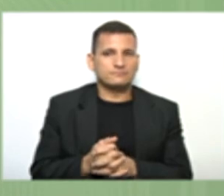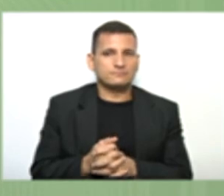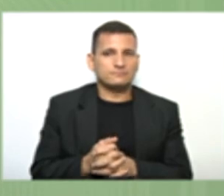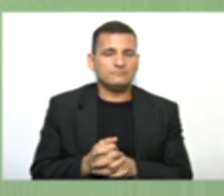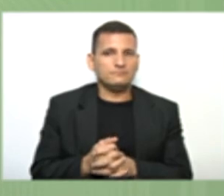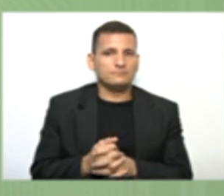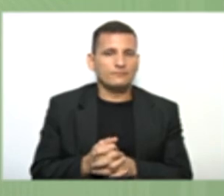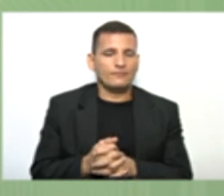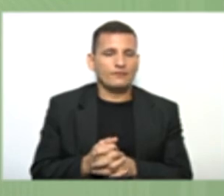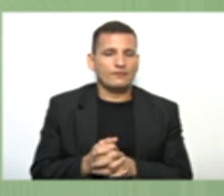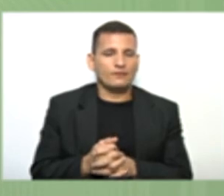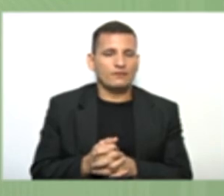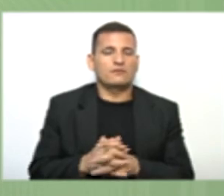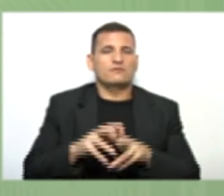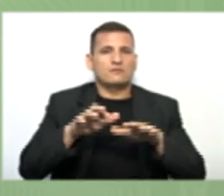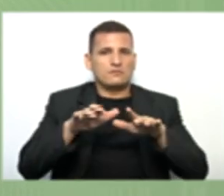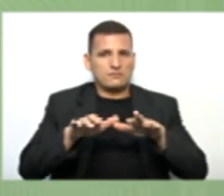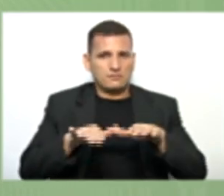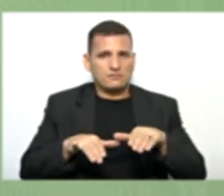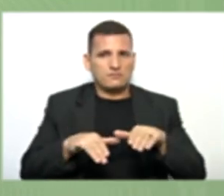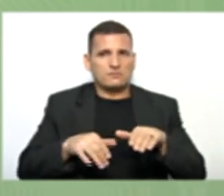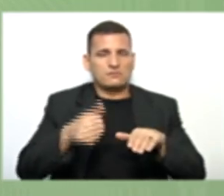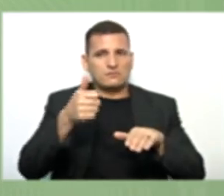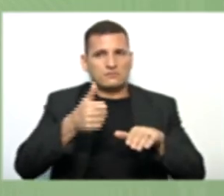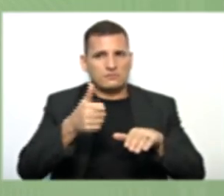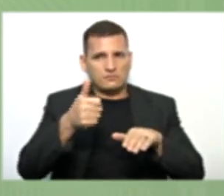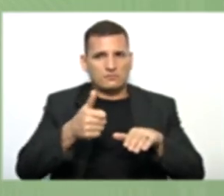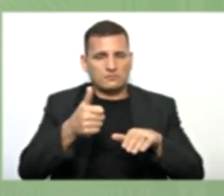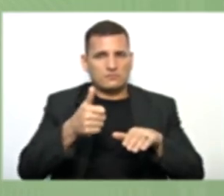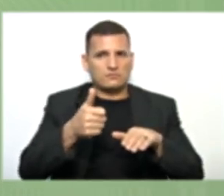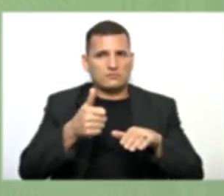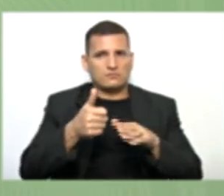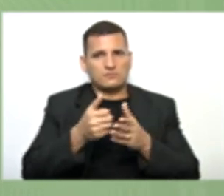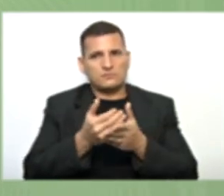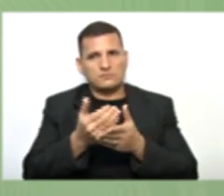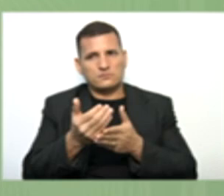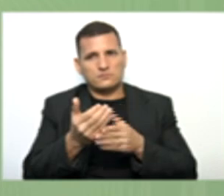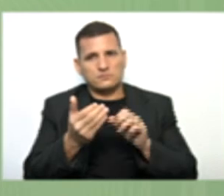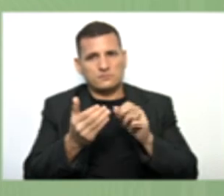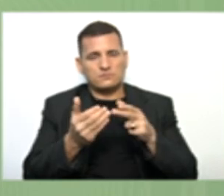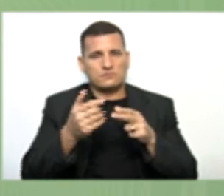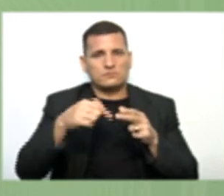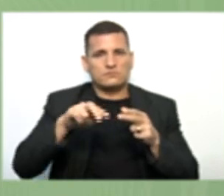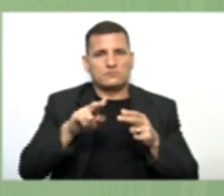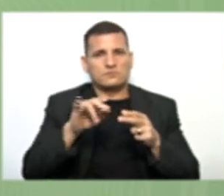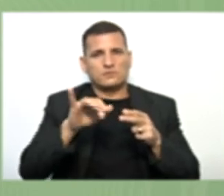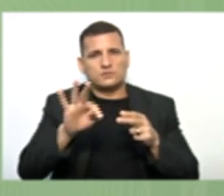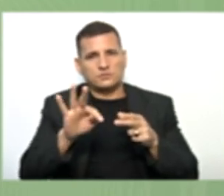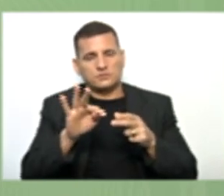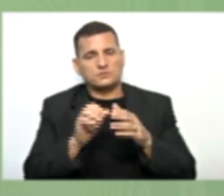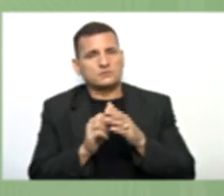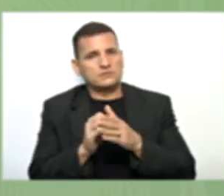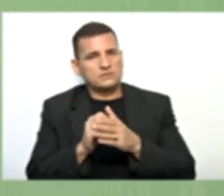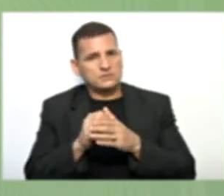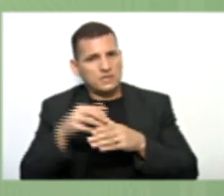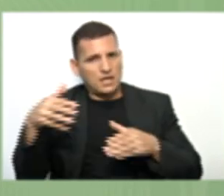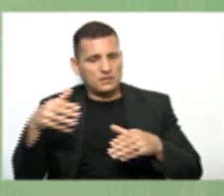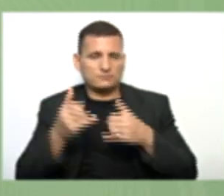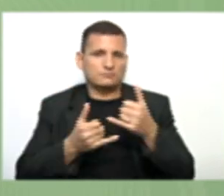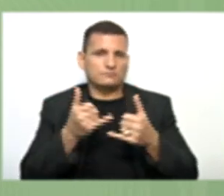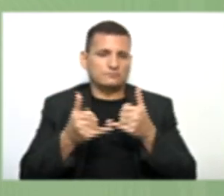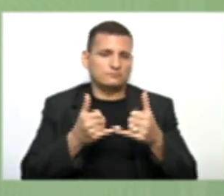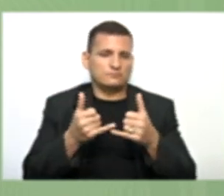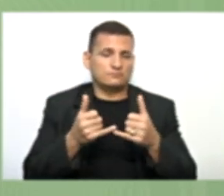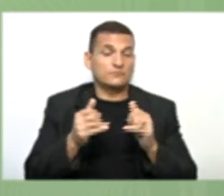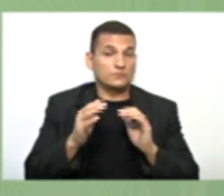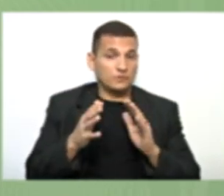forma. Digite 1 para iniciar ou quit para sair do jogo. Ou seja, eu já informei o usuário